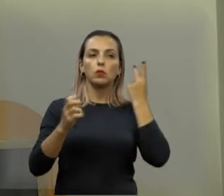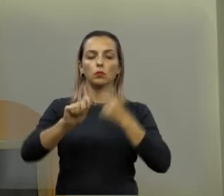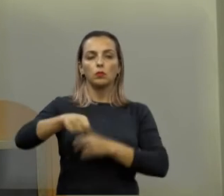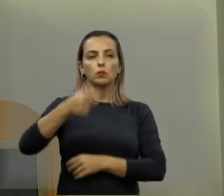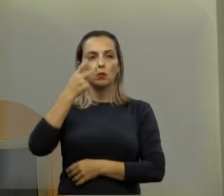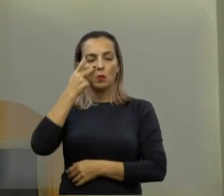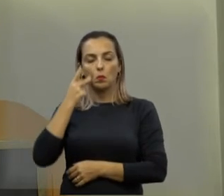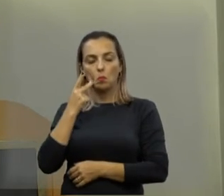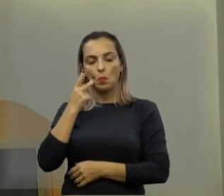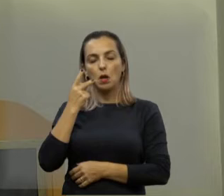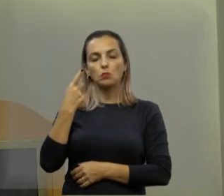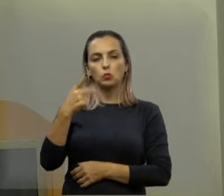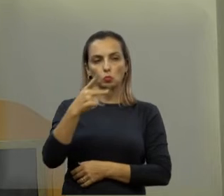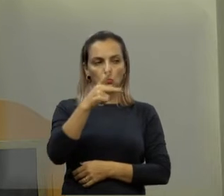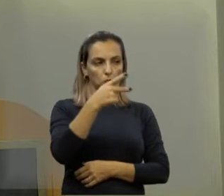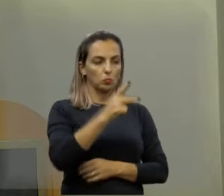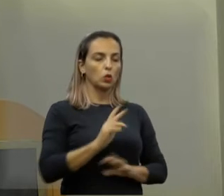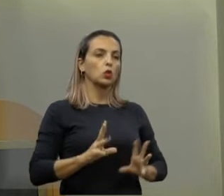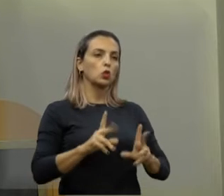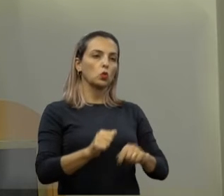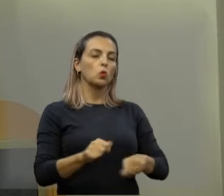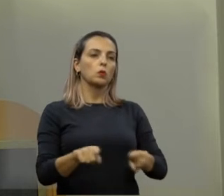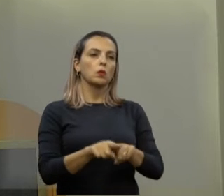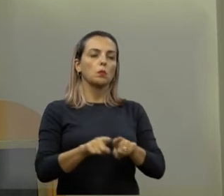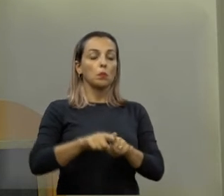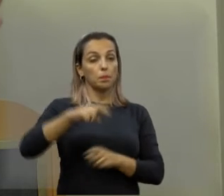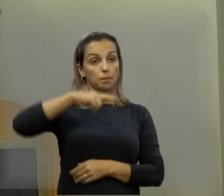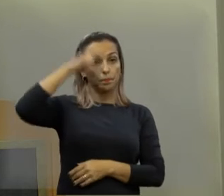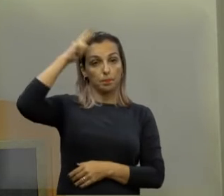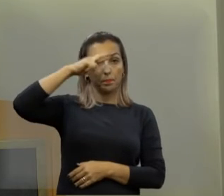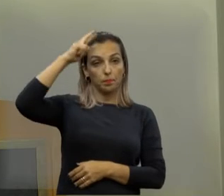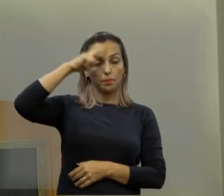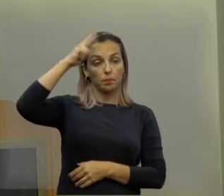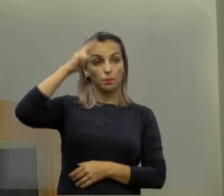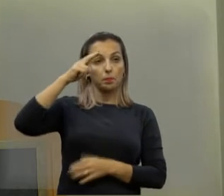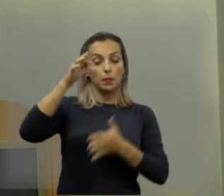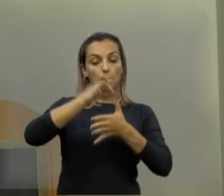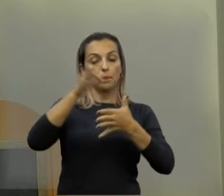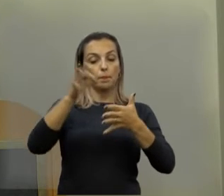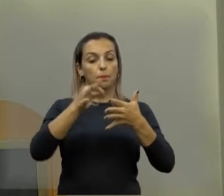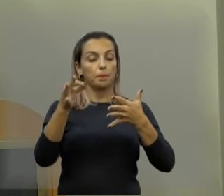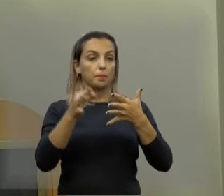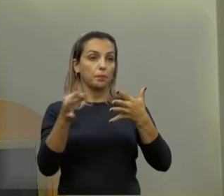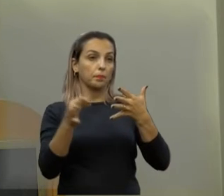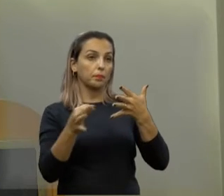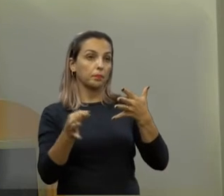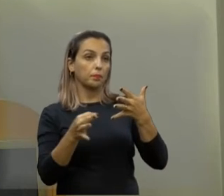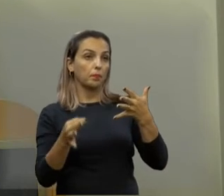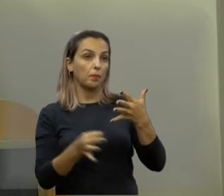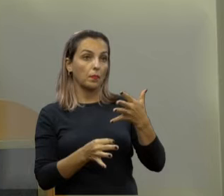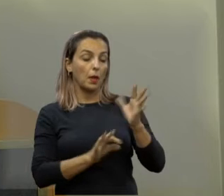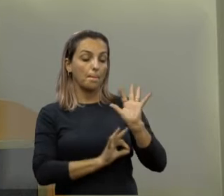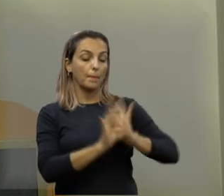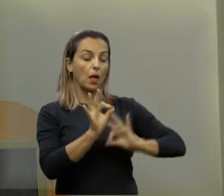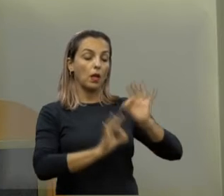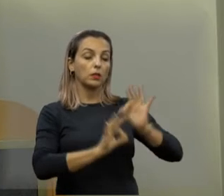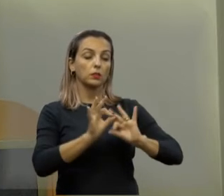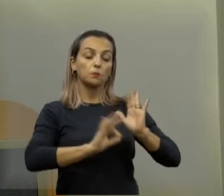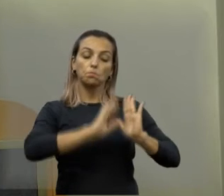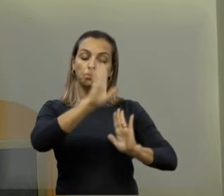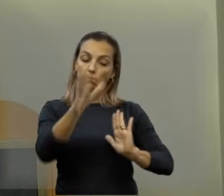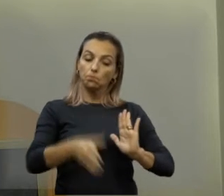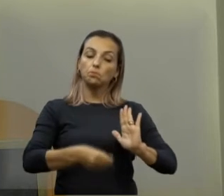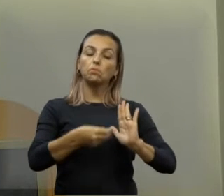Paulão dia em todas as falas aqui o próprio Vereador Rafael de aqui que colocou vários pontos que melhora o projeto acrescenta